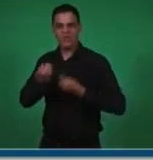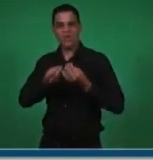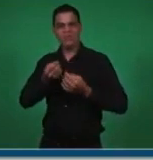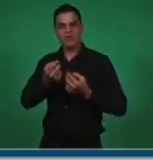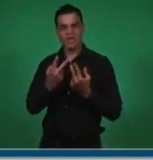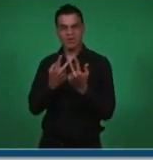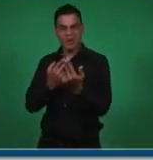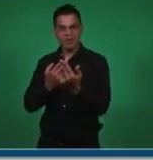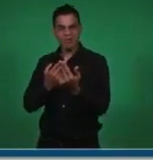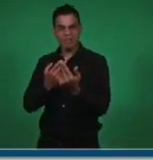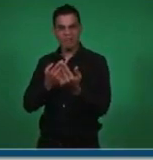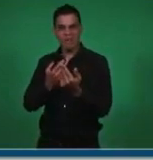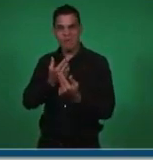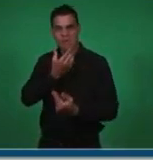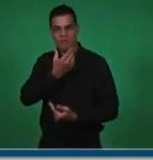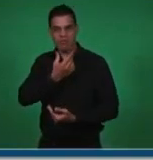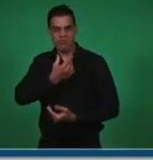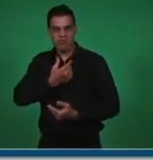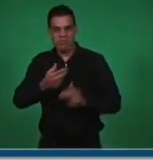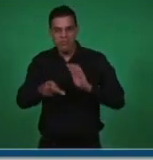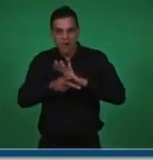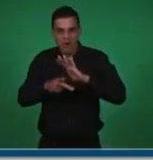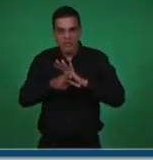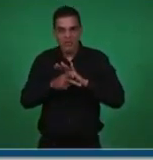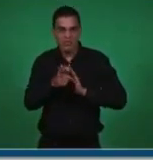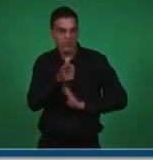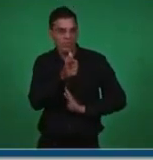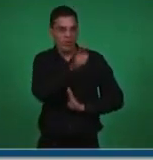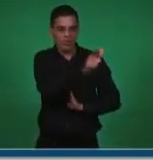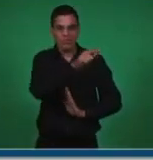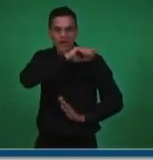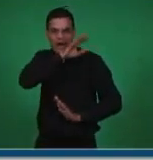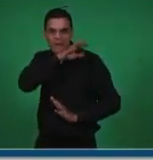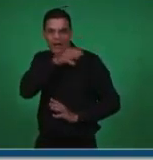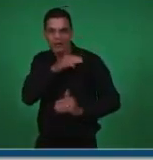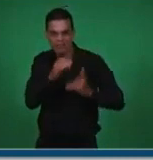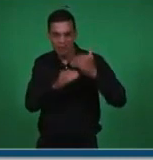sido formado por um outro primata, a origem dele?